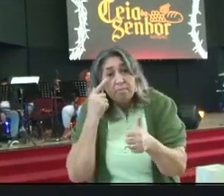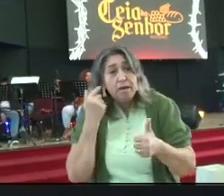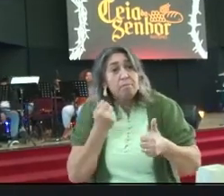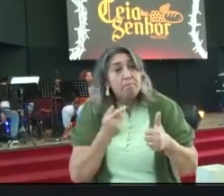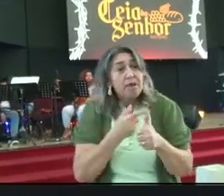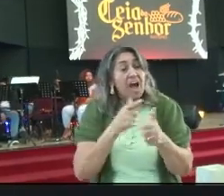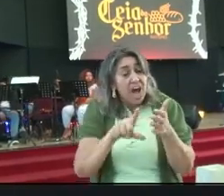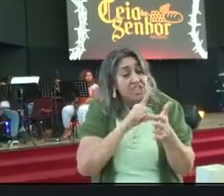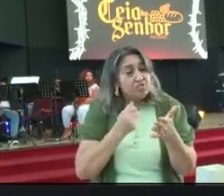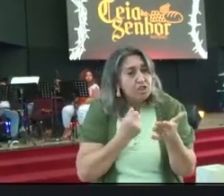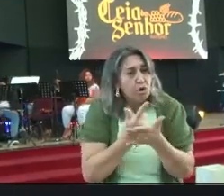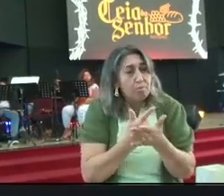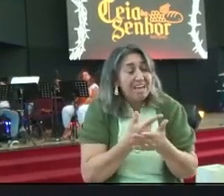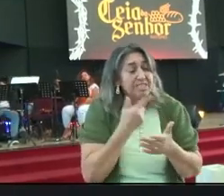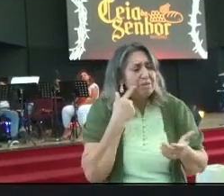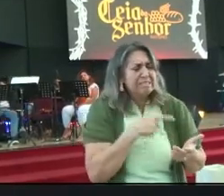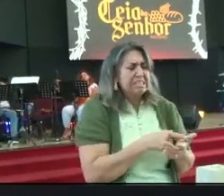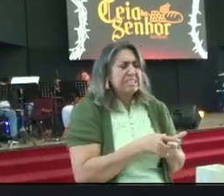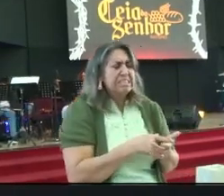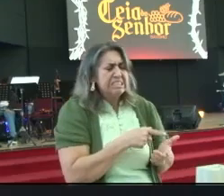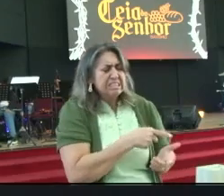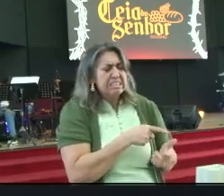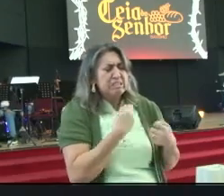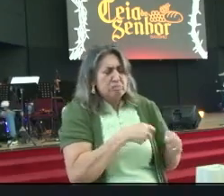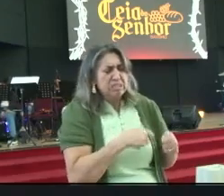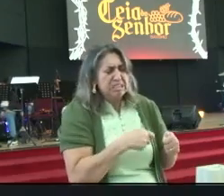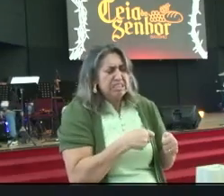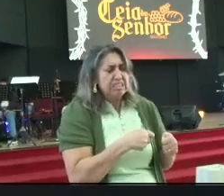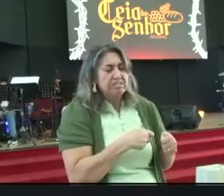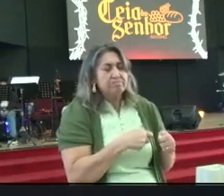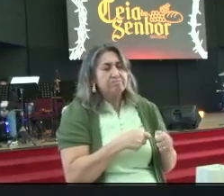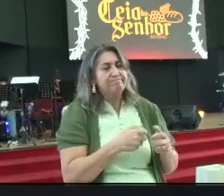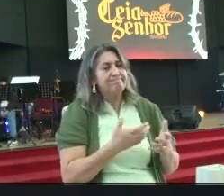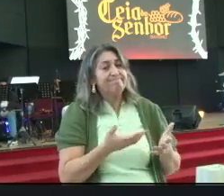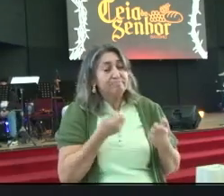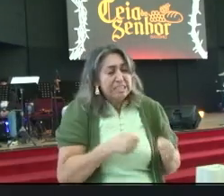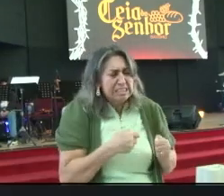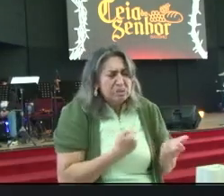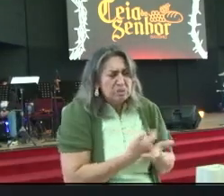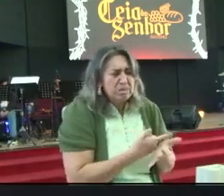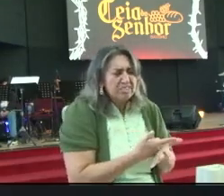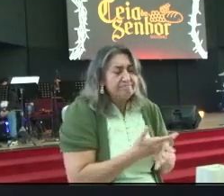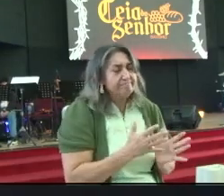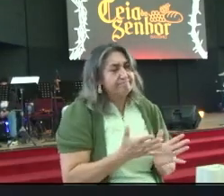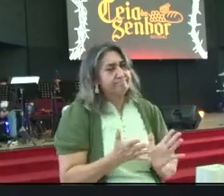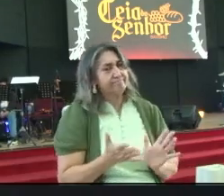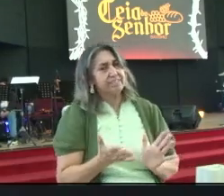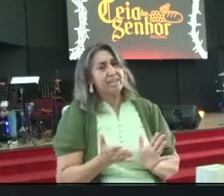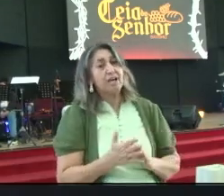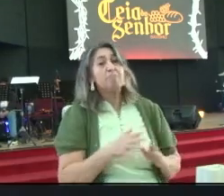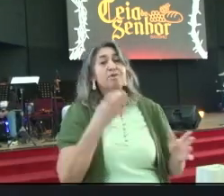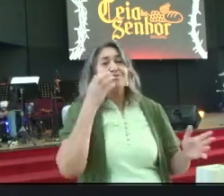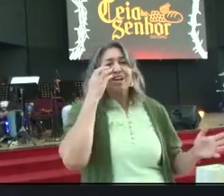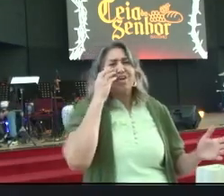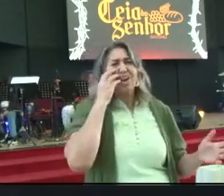disso? Irmão, esse meu celularzinho aqui já tem, acho que já tem uns 3